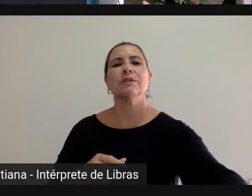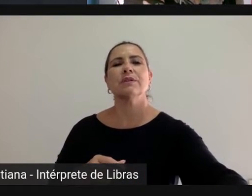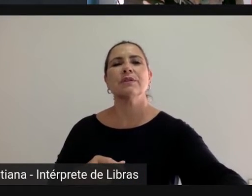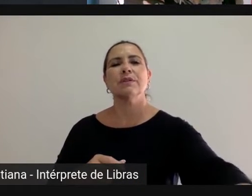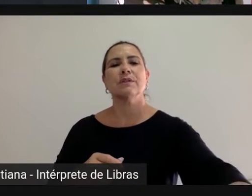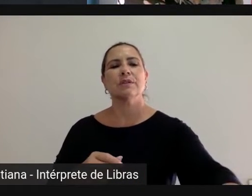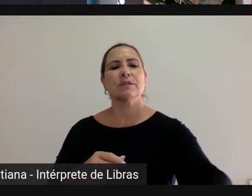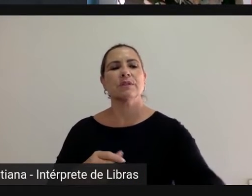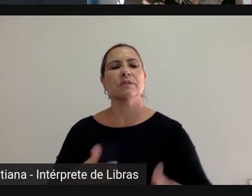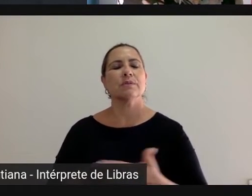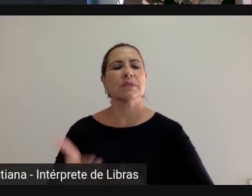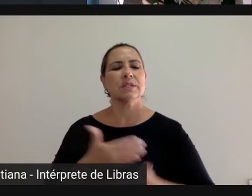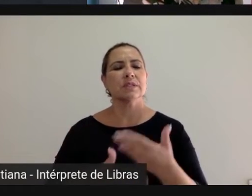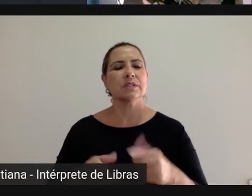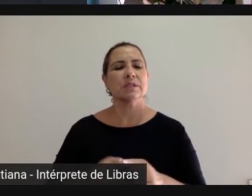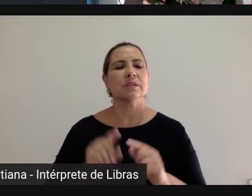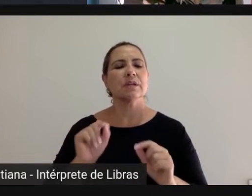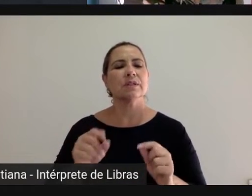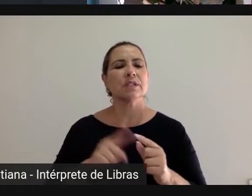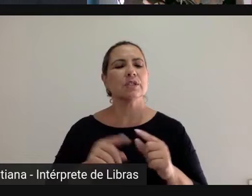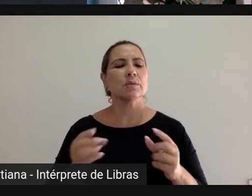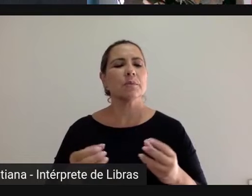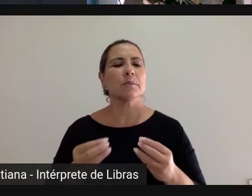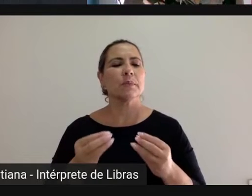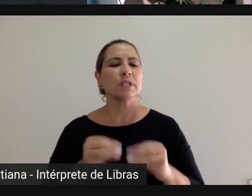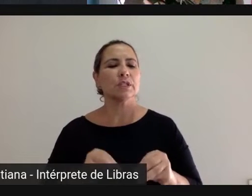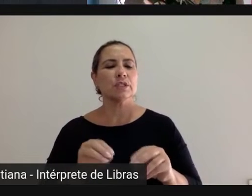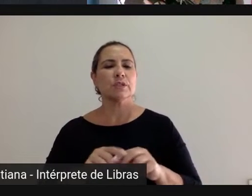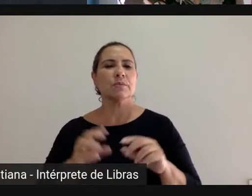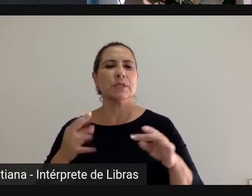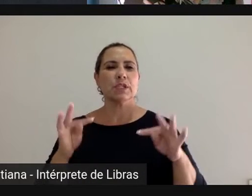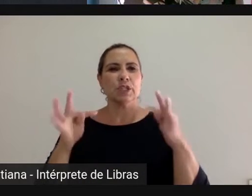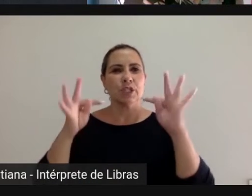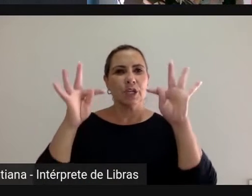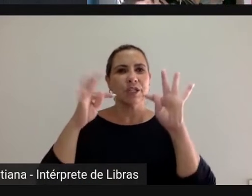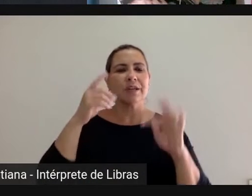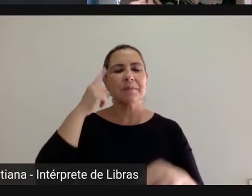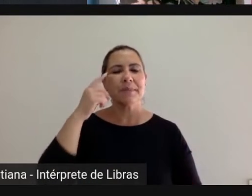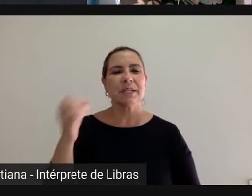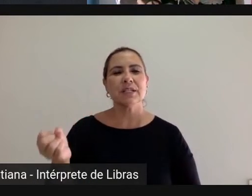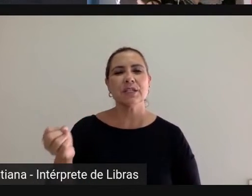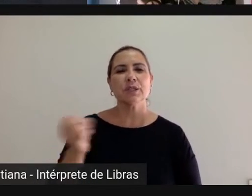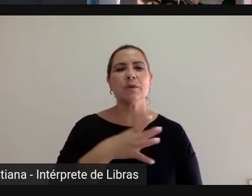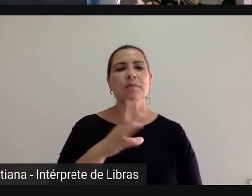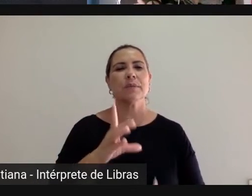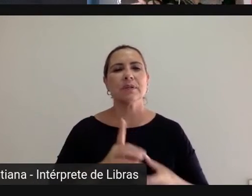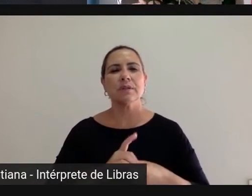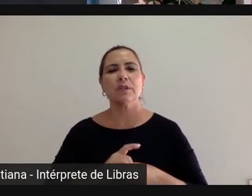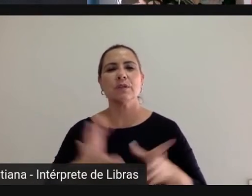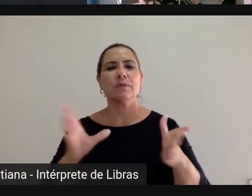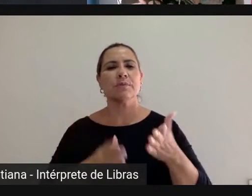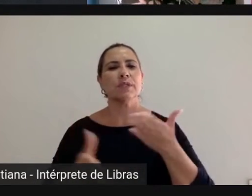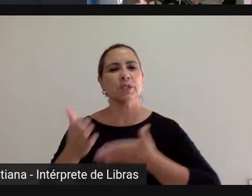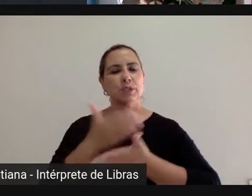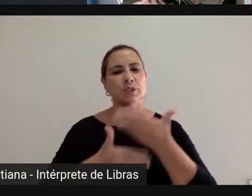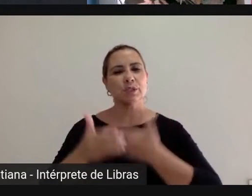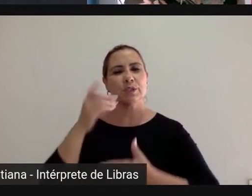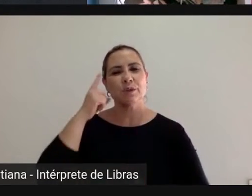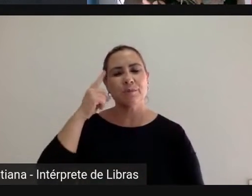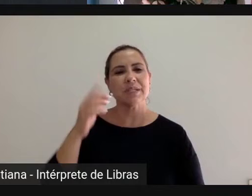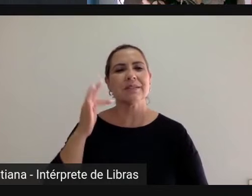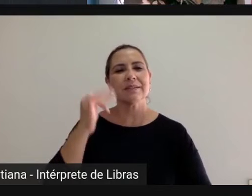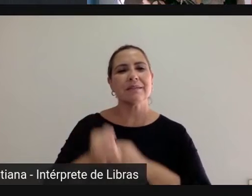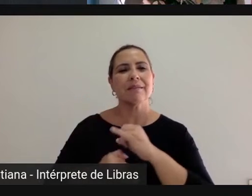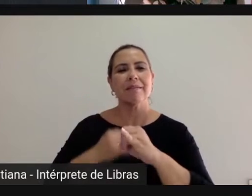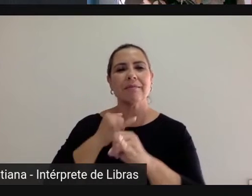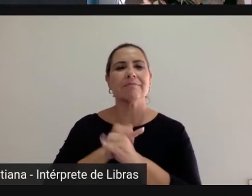e isso é extremamente prejudicial para a tecnologia, para a inovação, para a democracia, para o futuro da internet. Então, eu acho que